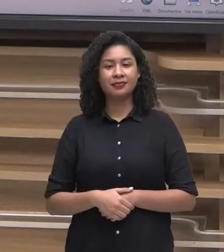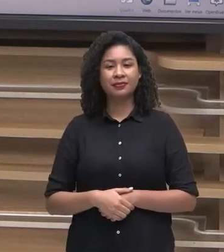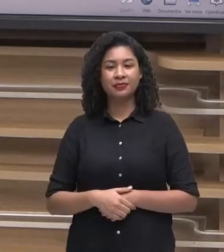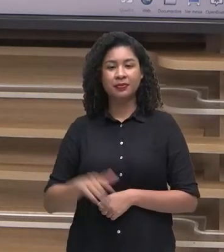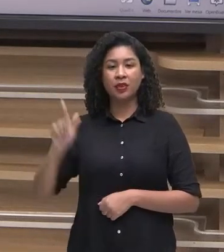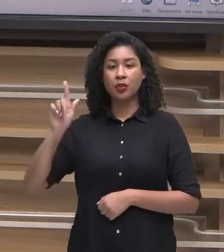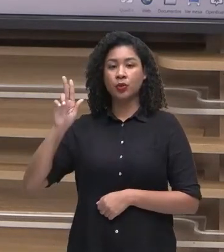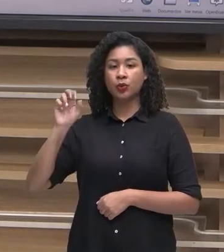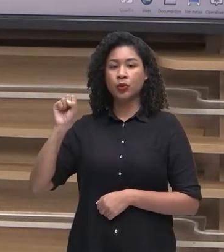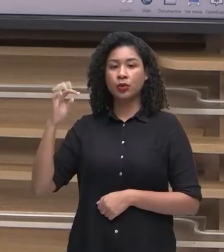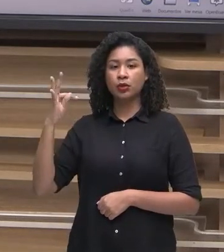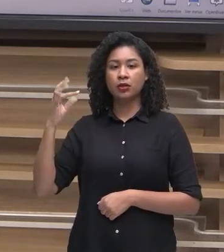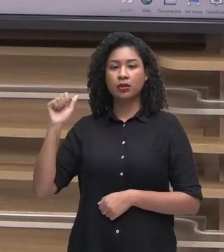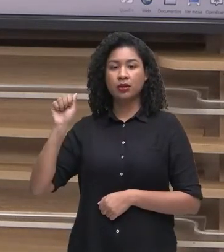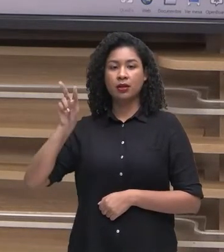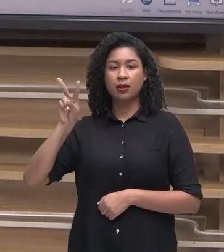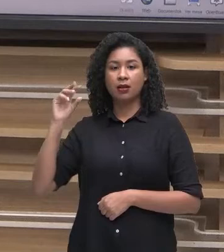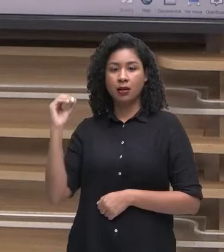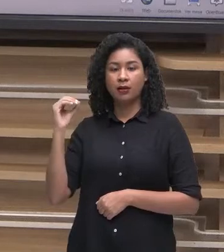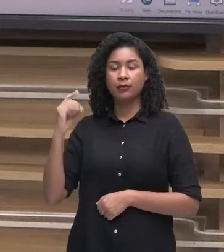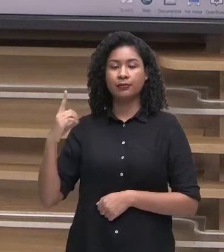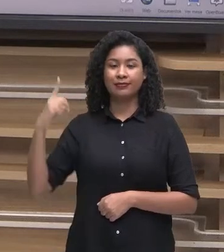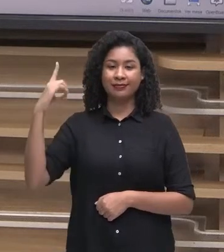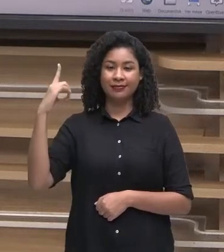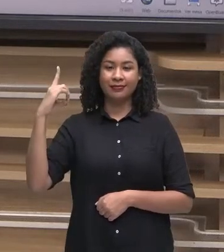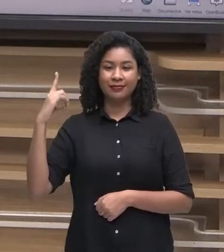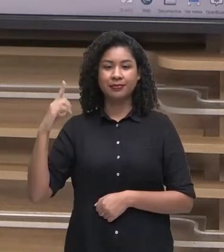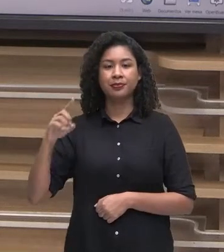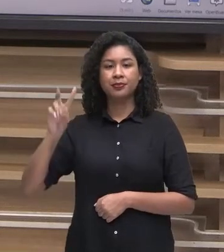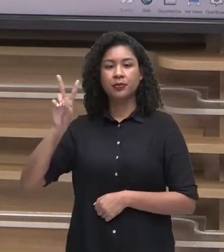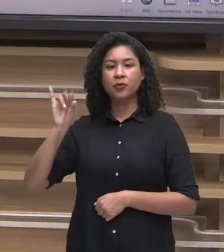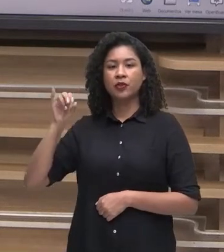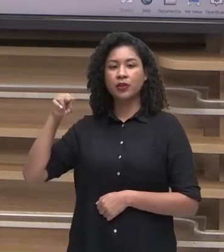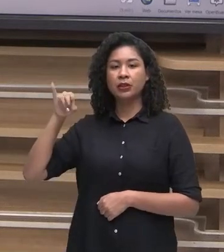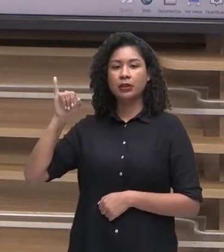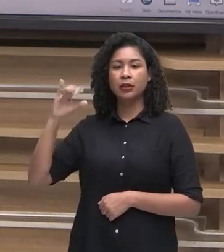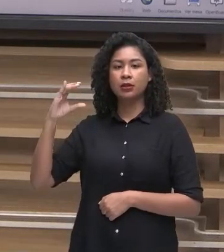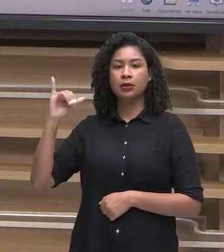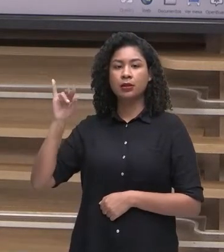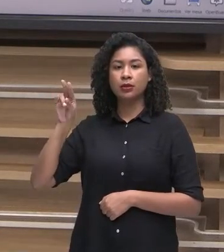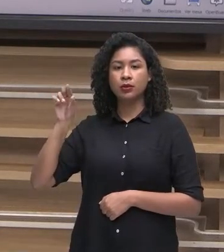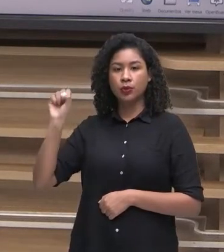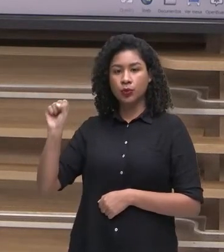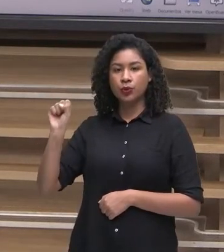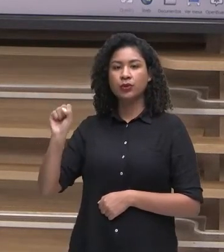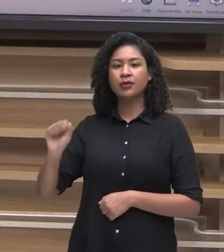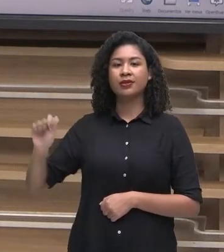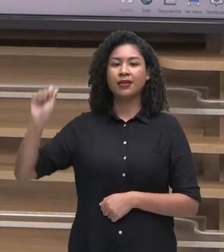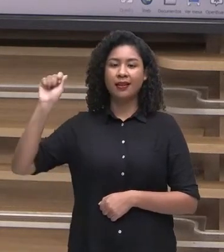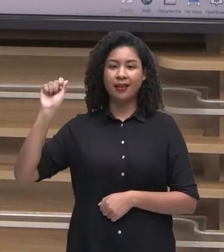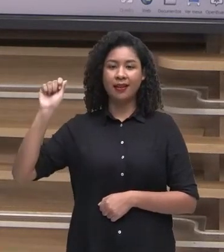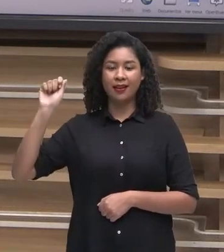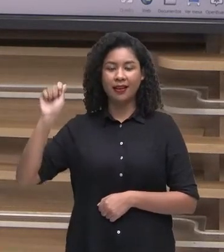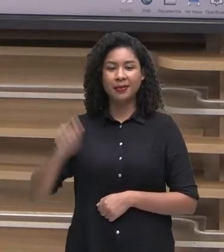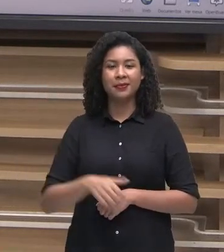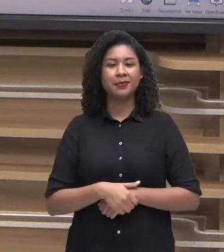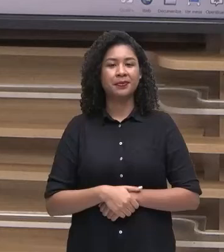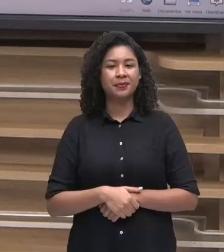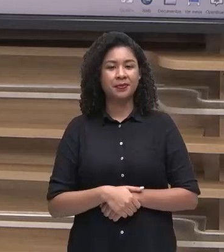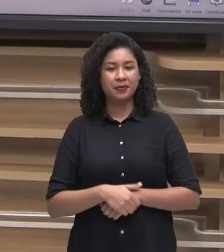correta é a letra D. O Vinícius, questão 3, letra A, da escola Eunice Serrano, lá no centro de